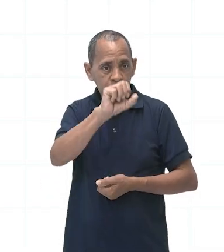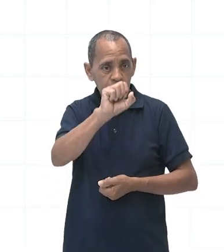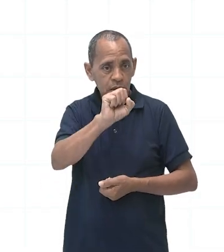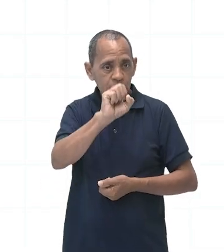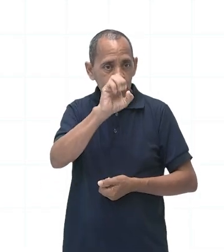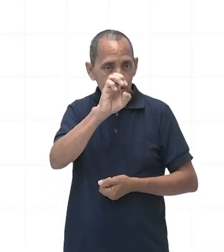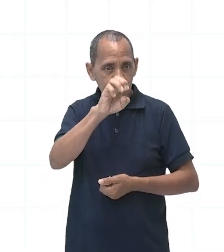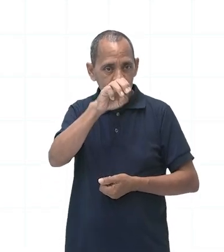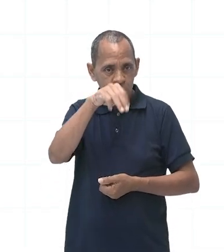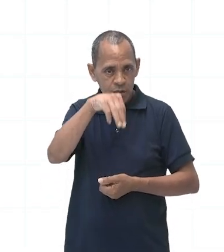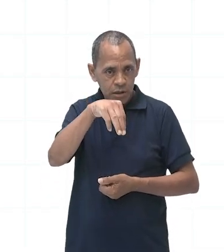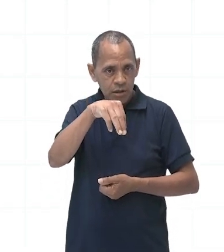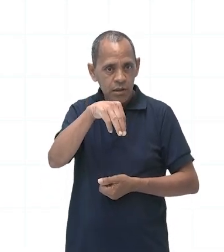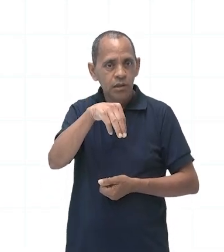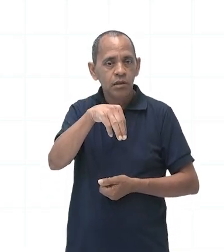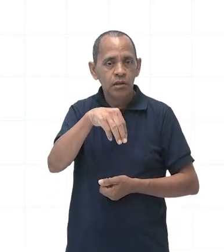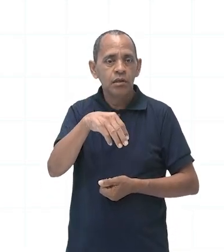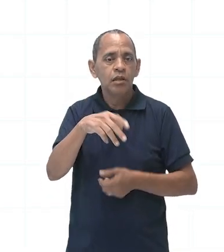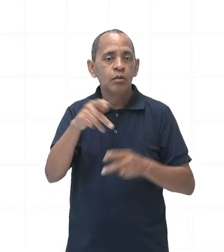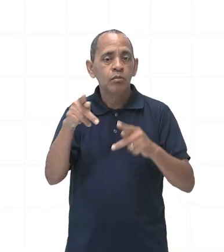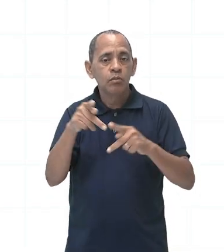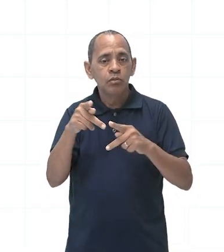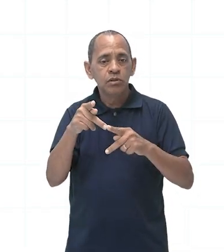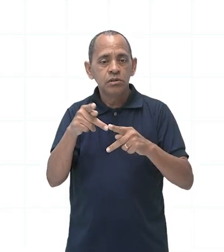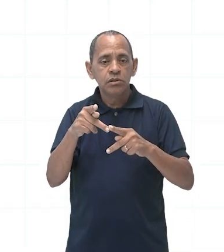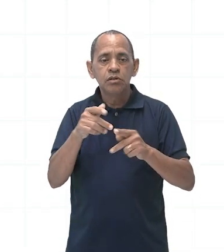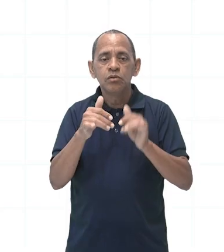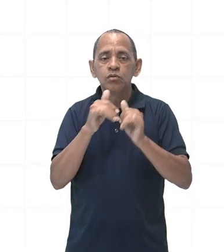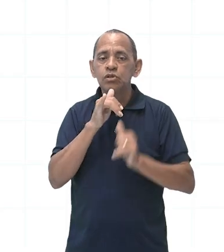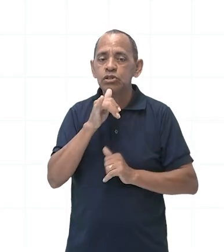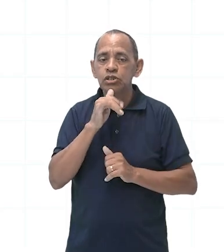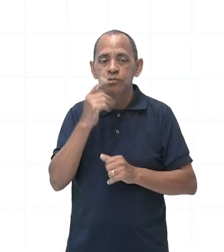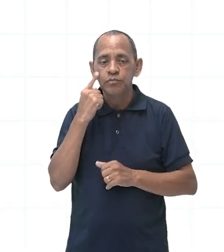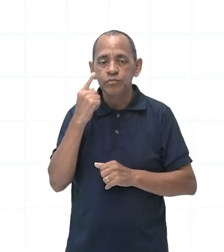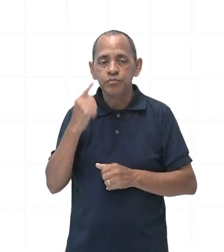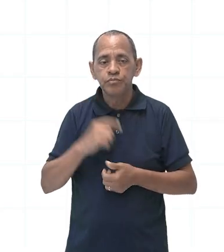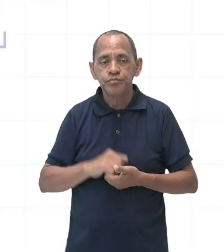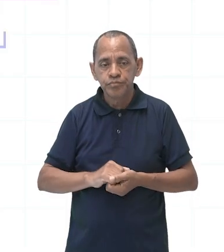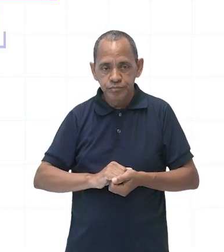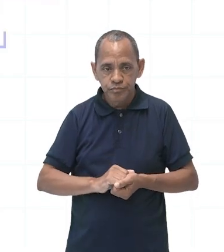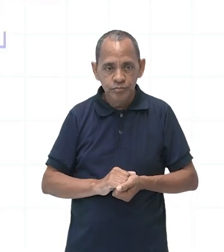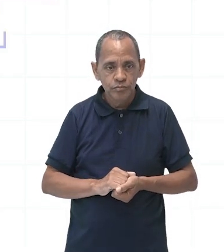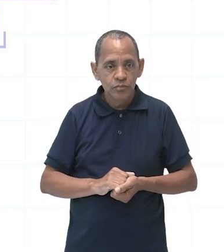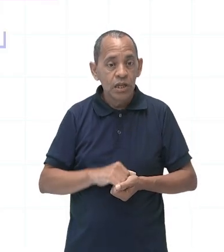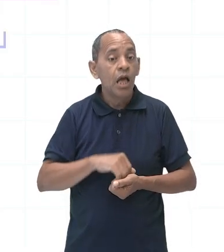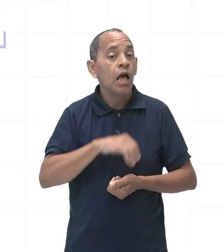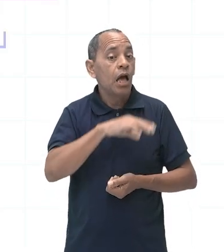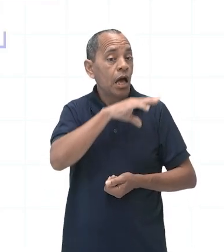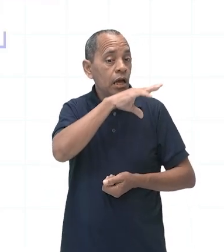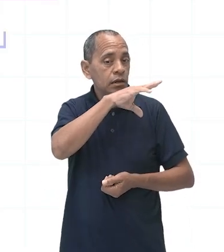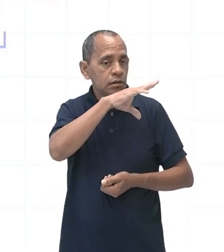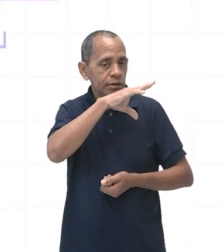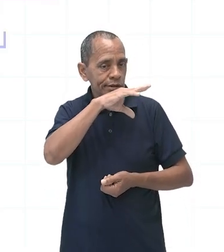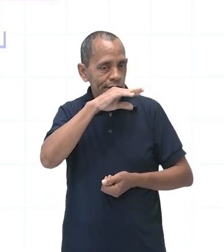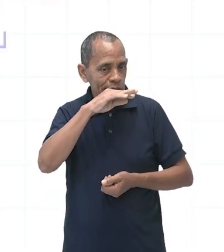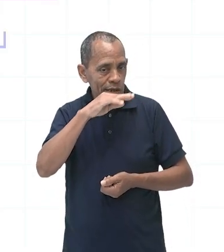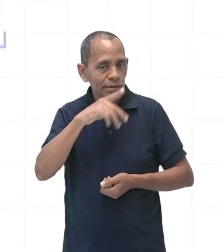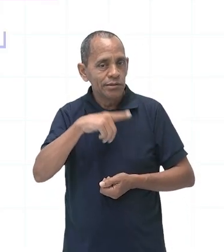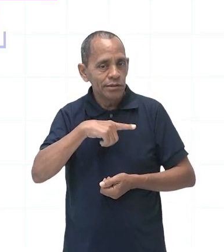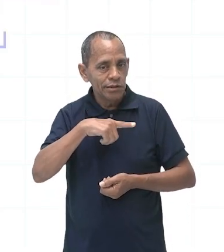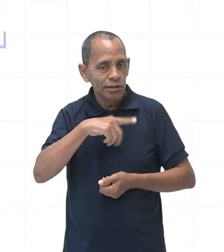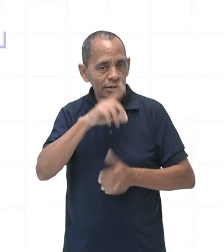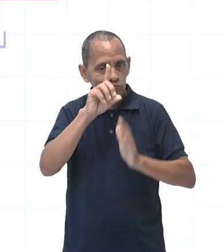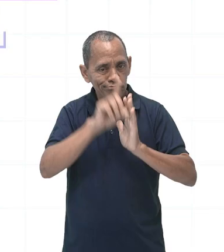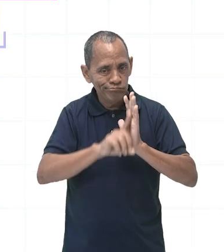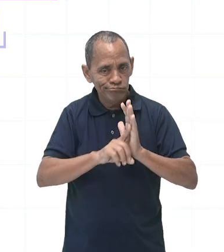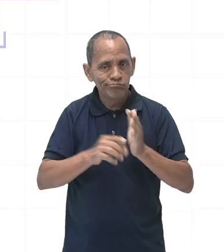é sem preposição, tá? Então, exemplo, vamos lá ao nosso exemplo. Então, por exemplo,